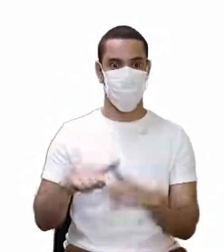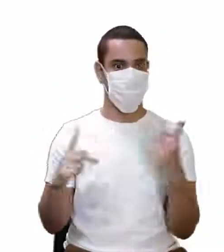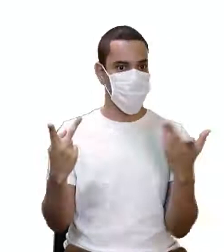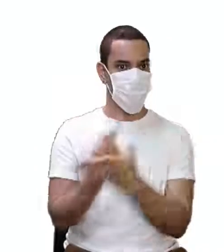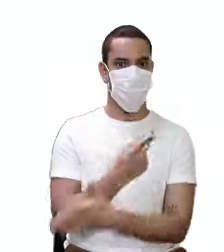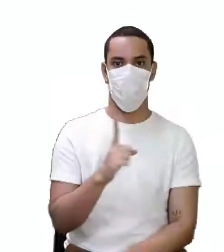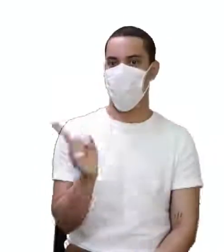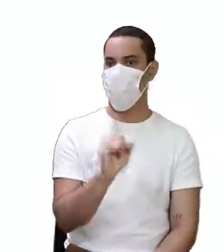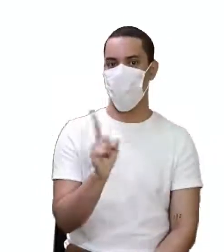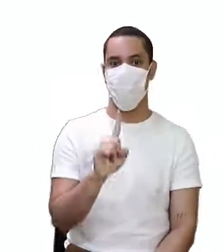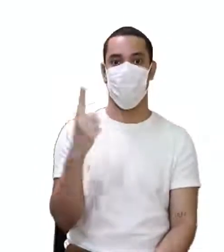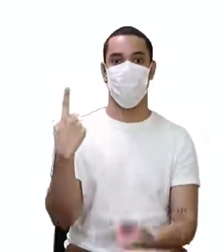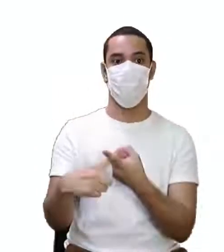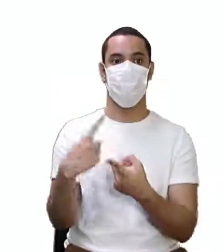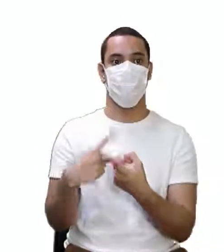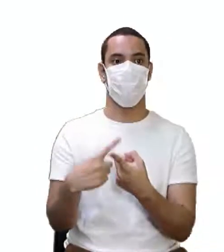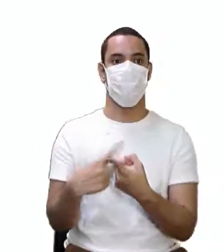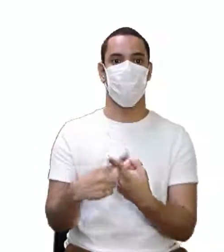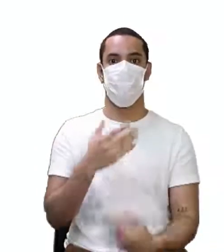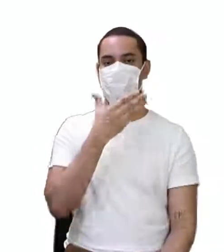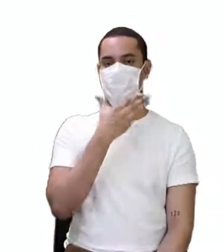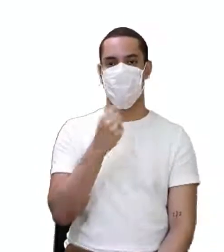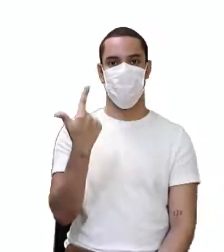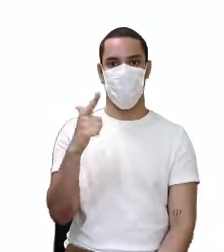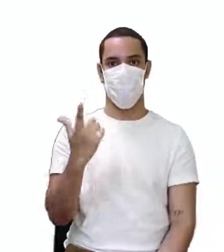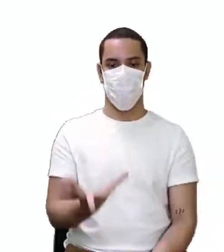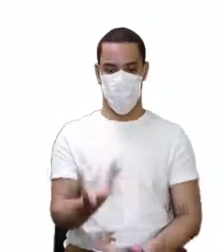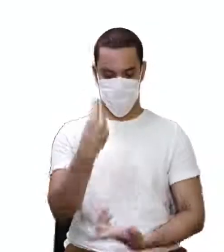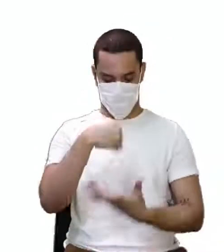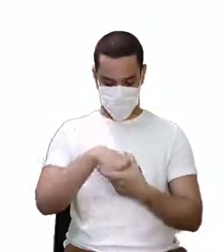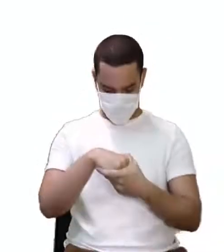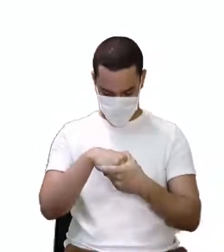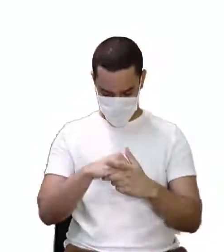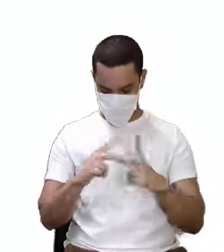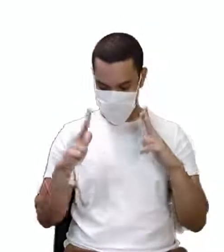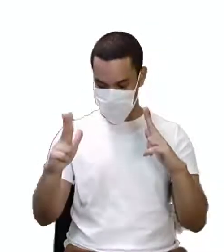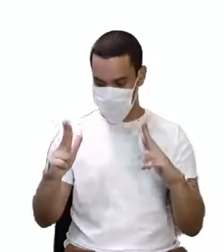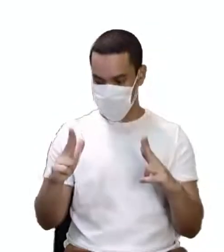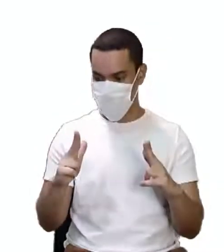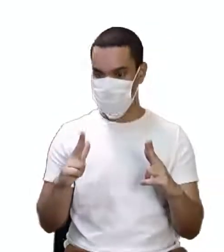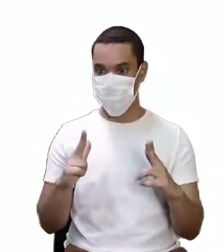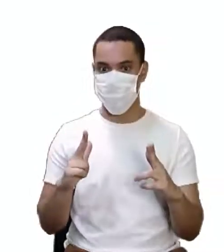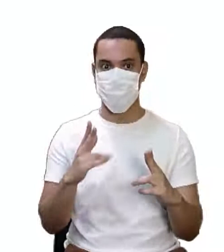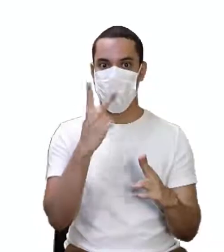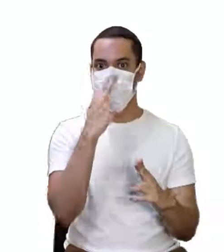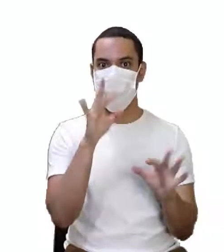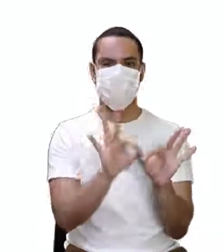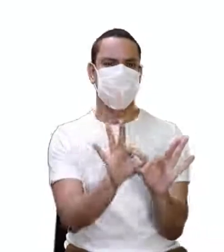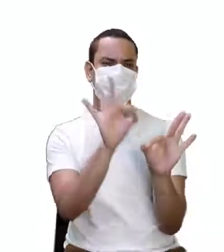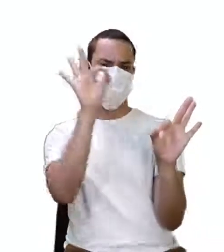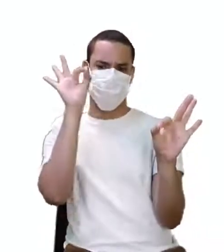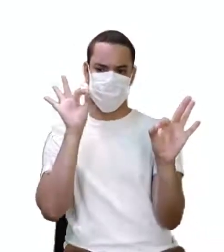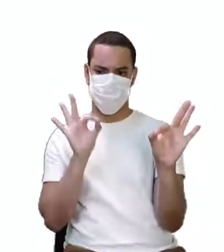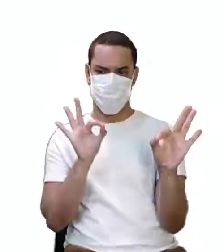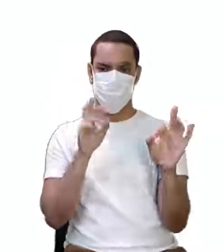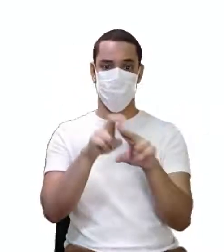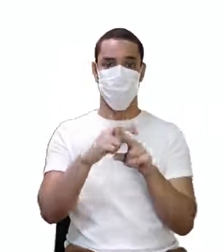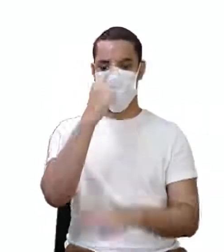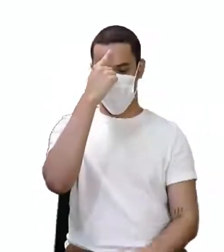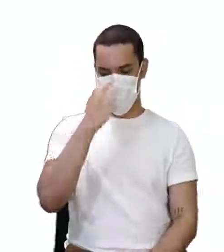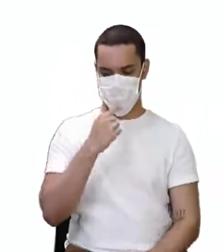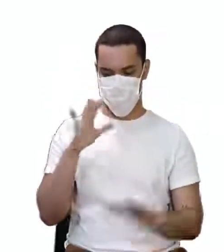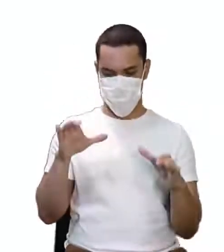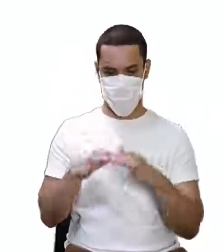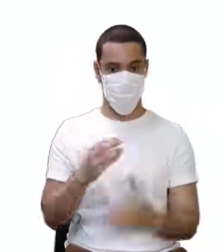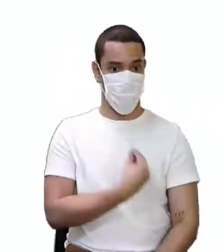acontecer, porque os machos não estão no seu cio também, não estão ali, sem nada, tá muito distante. Então, essas espécies vão